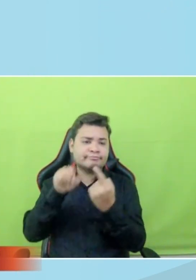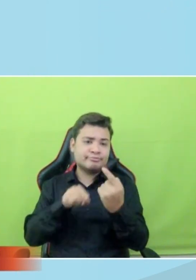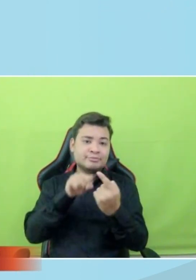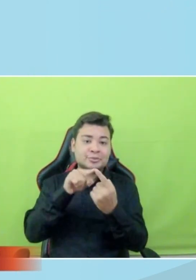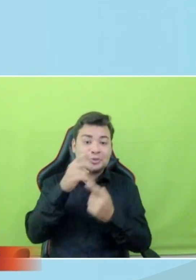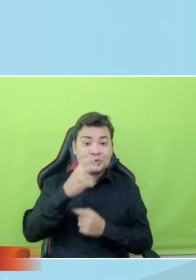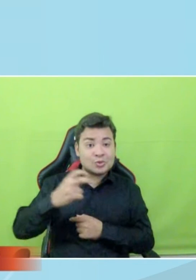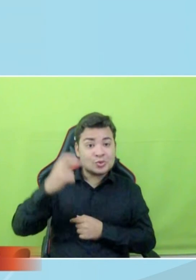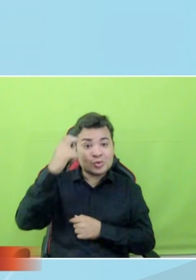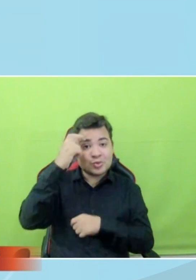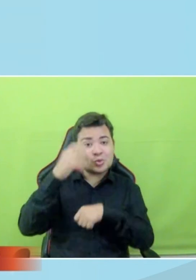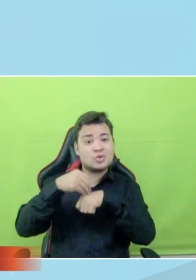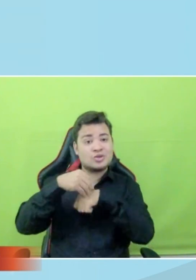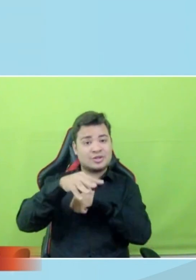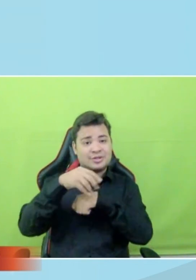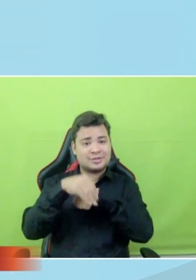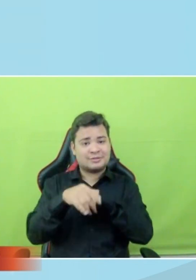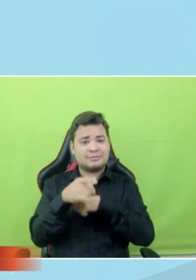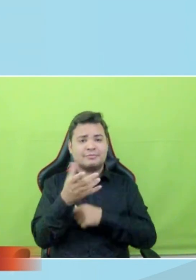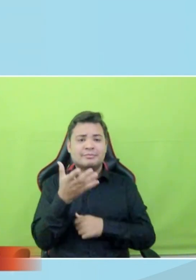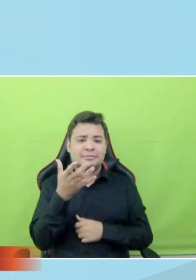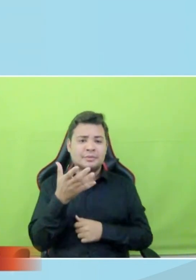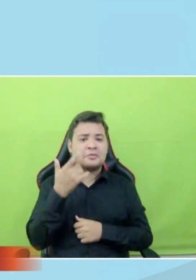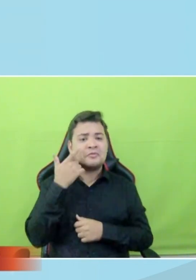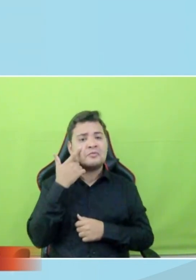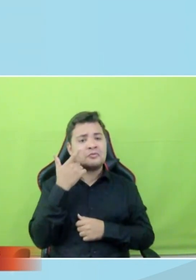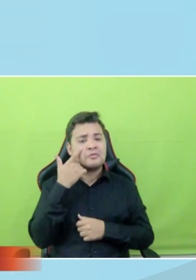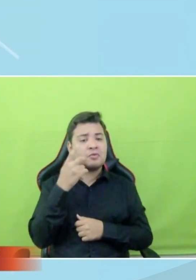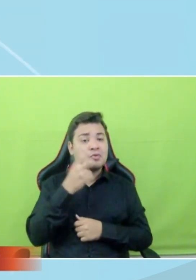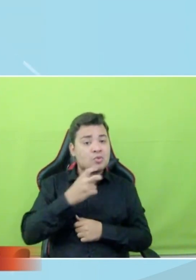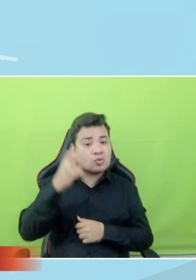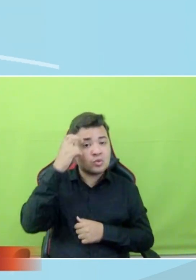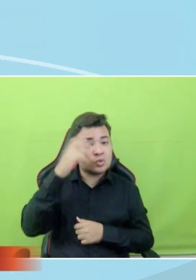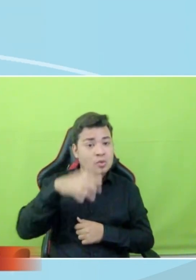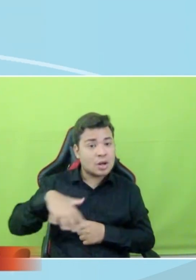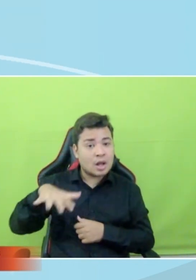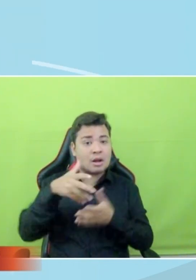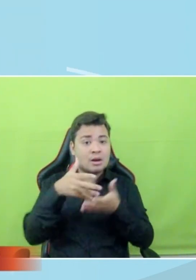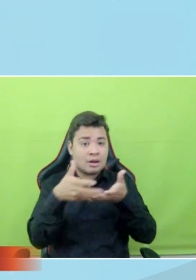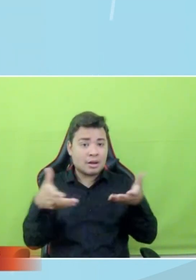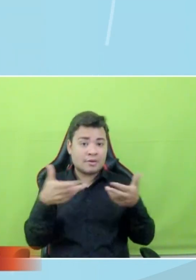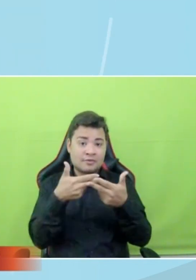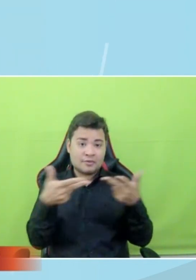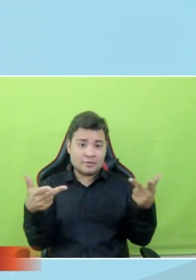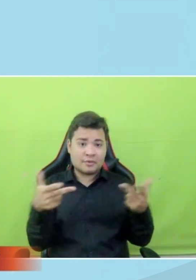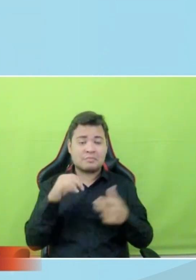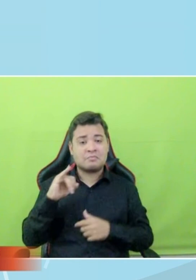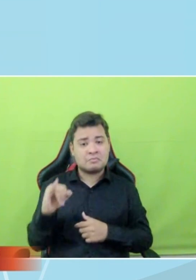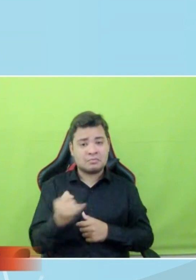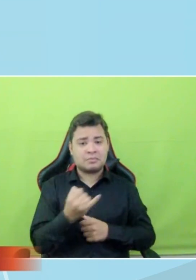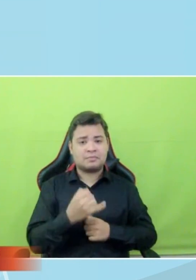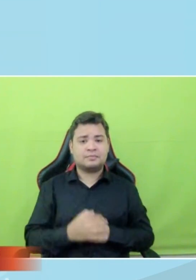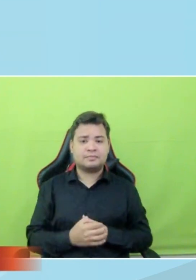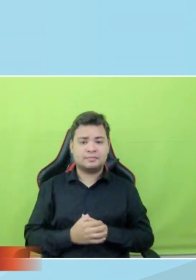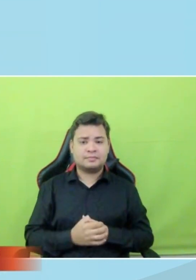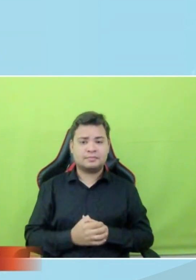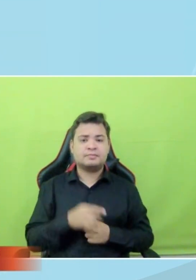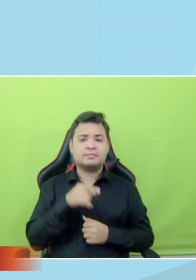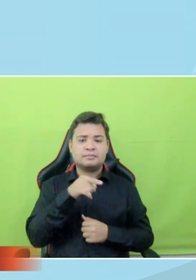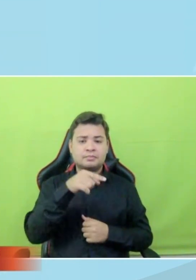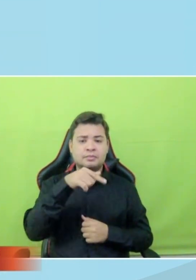você que quer conferir atividades culturais e também que quer fazer cultura. Quinteto de Metais Charanga Jazz